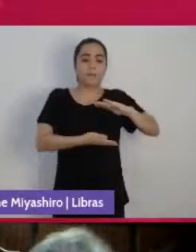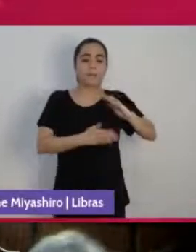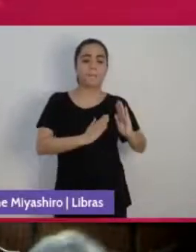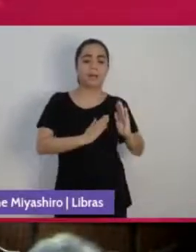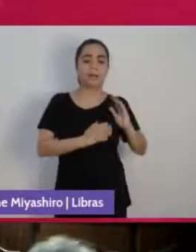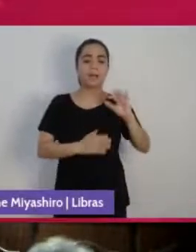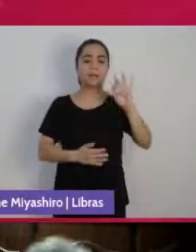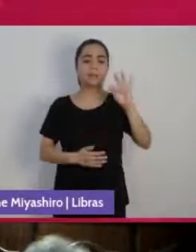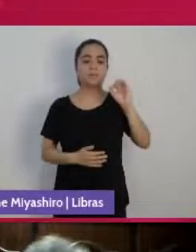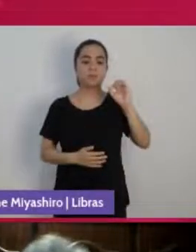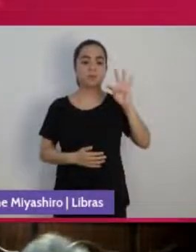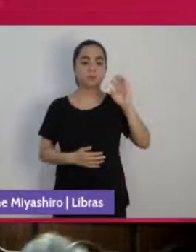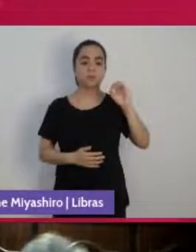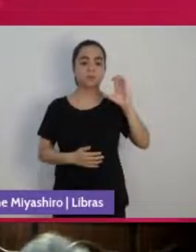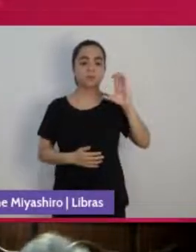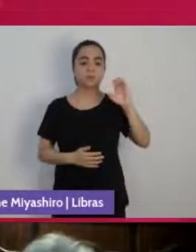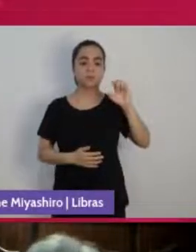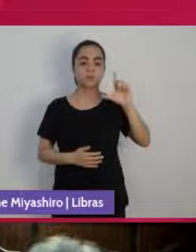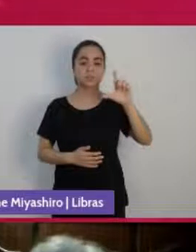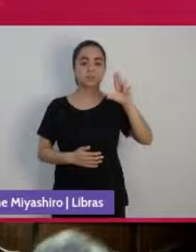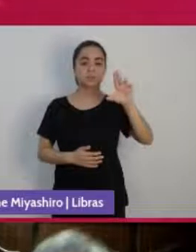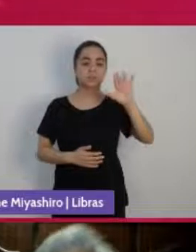fotocélula.